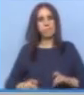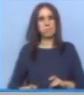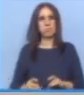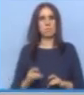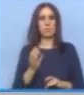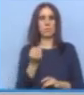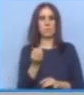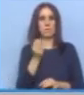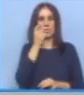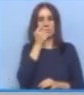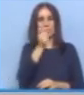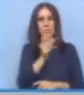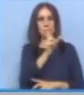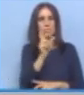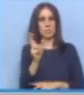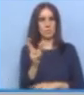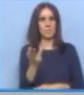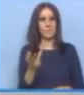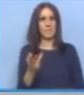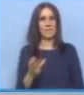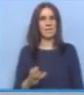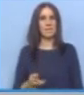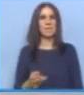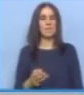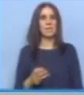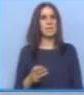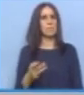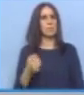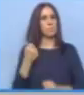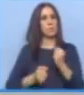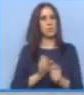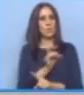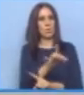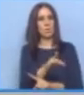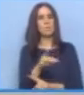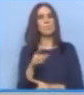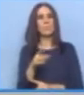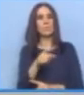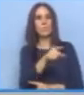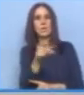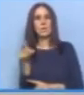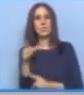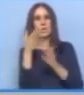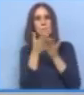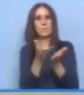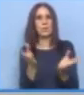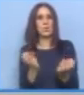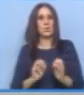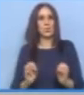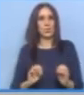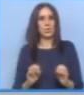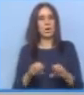dos pés dos missionários. Em protesto contra eles por não se terem aberto